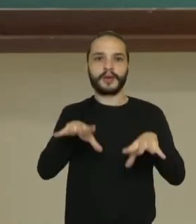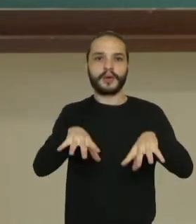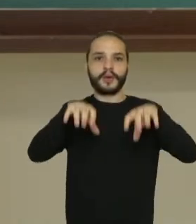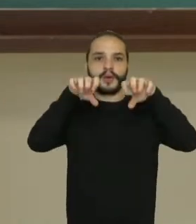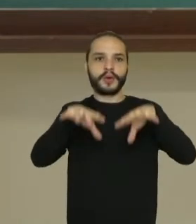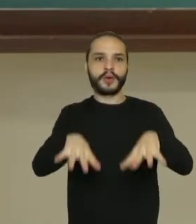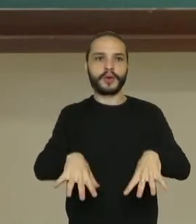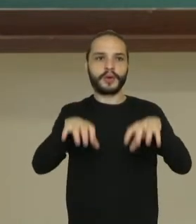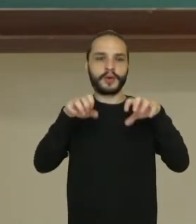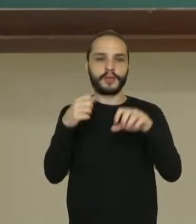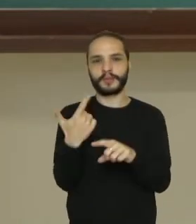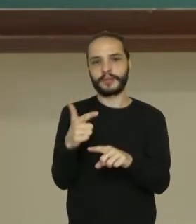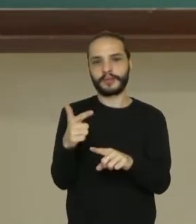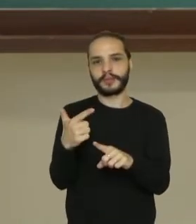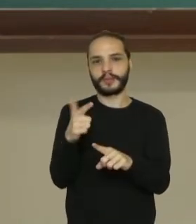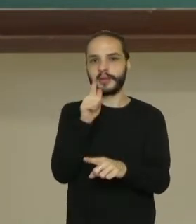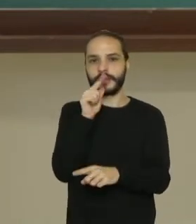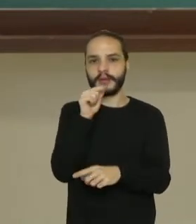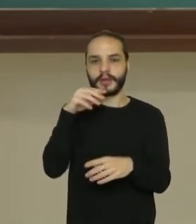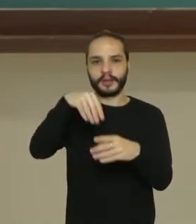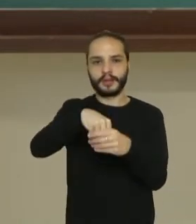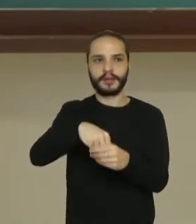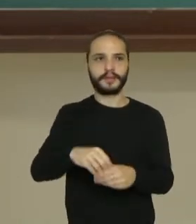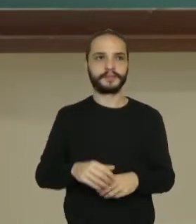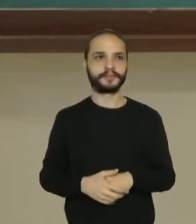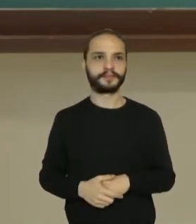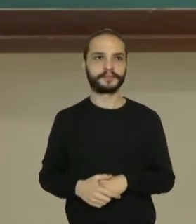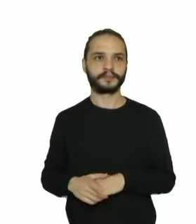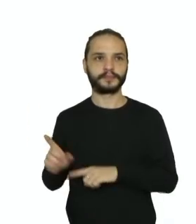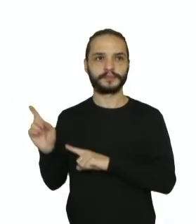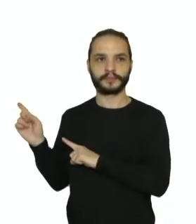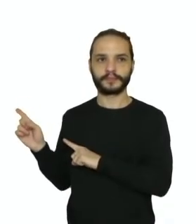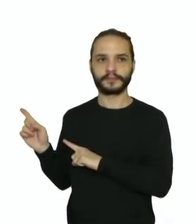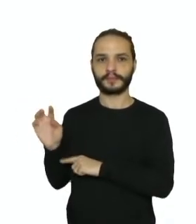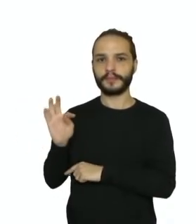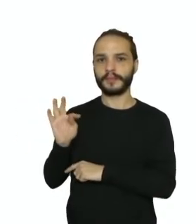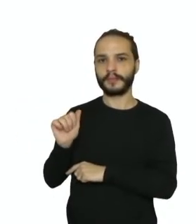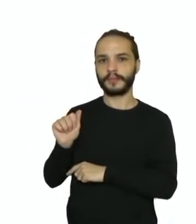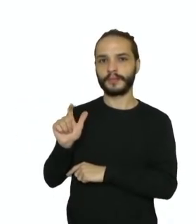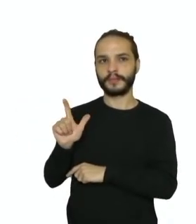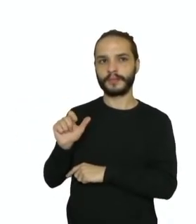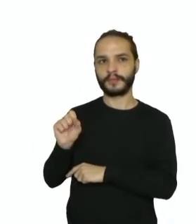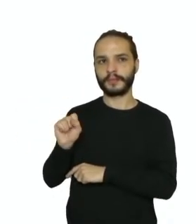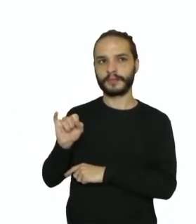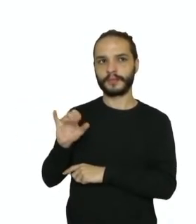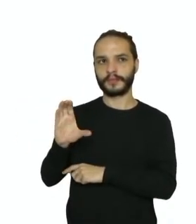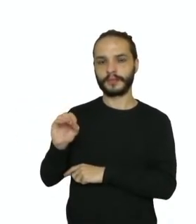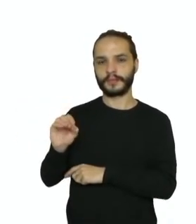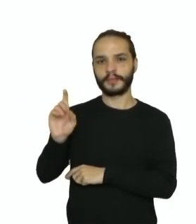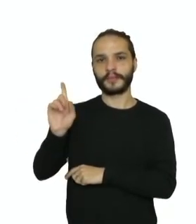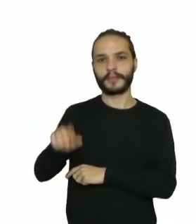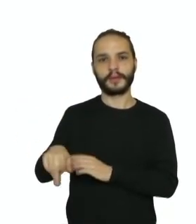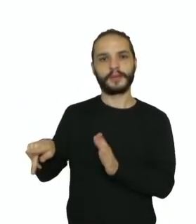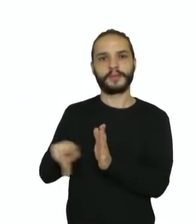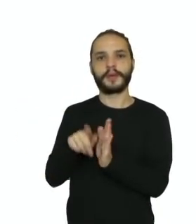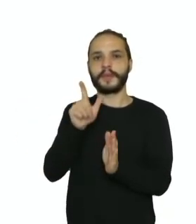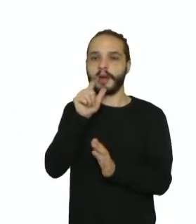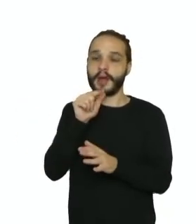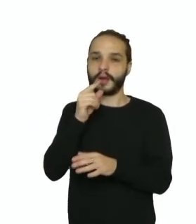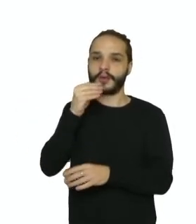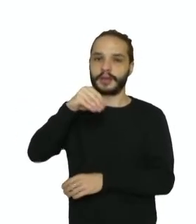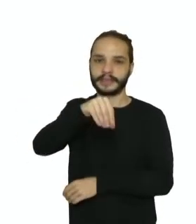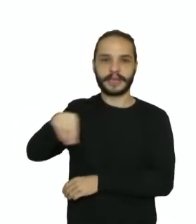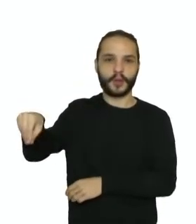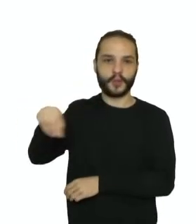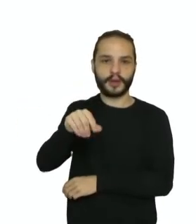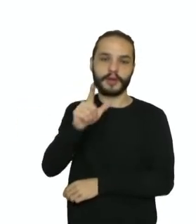quase não tem oxigênio ali. Ó, ecossistemas de água salgada são os talássicos, né? Talassociclos. São os mares, os oceanos.